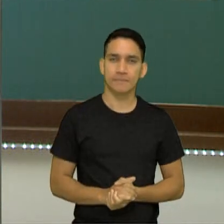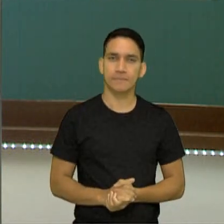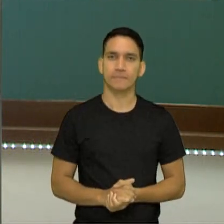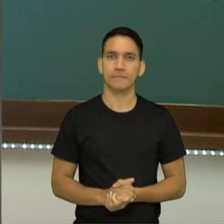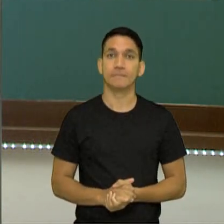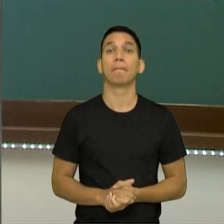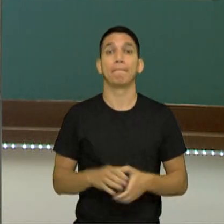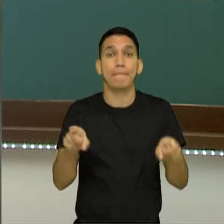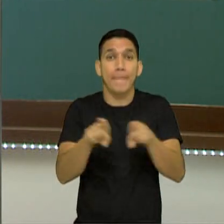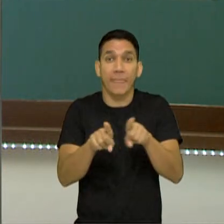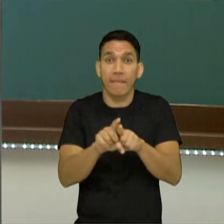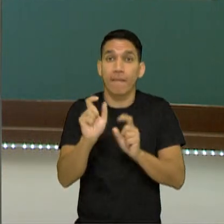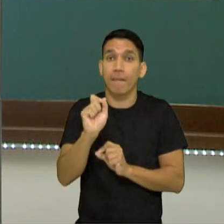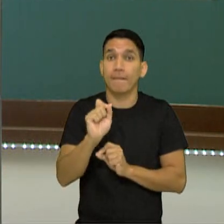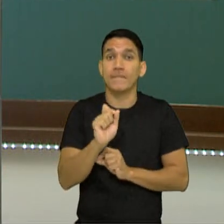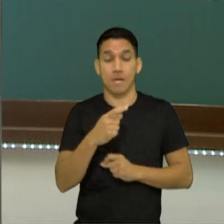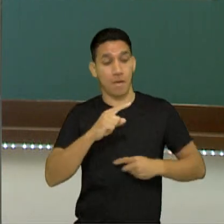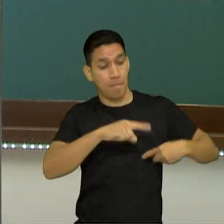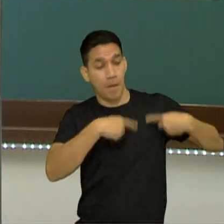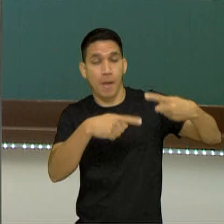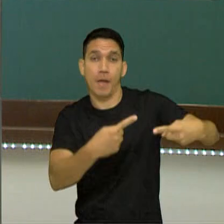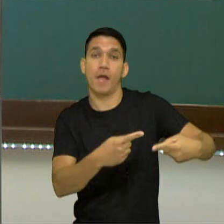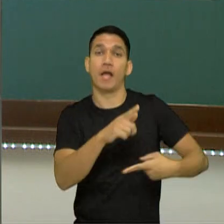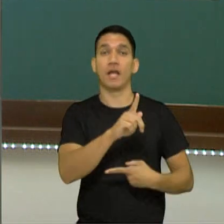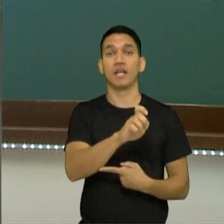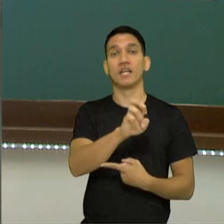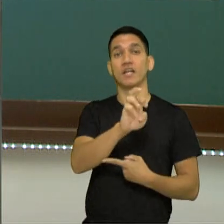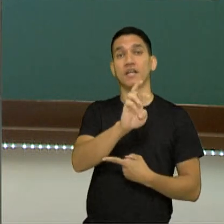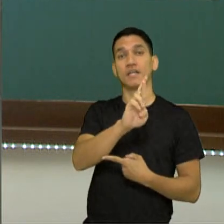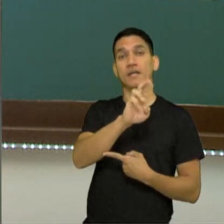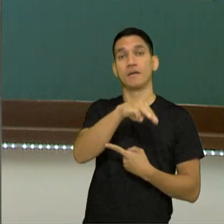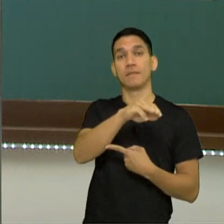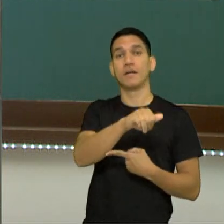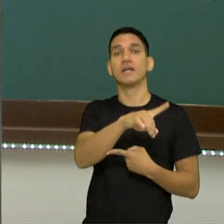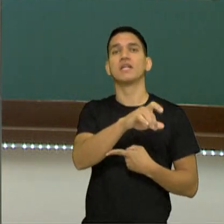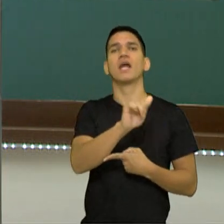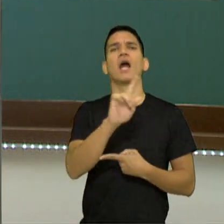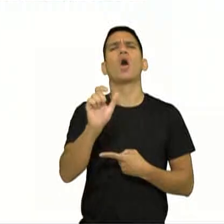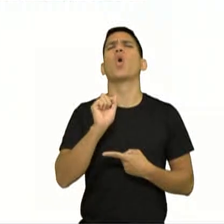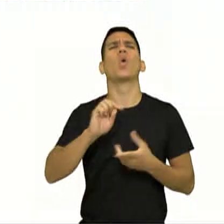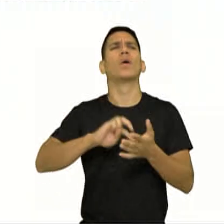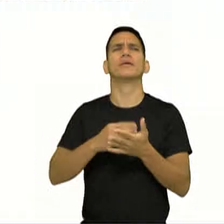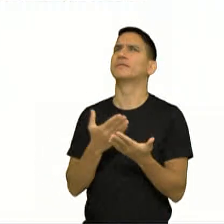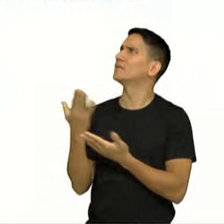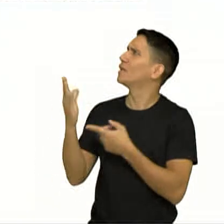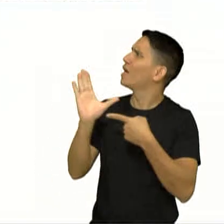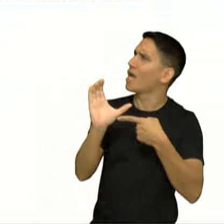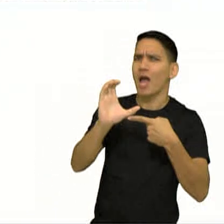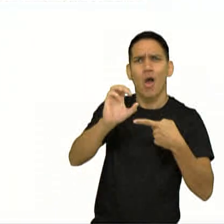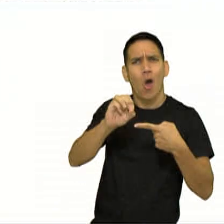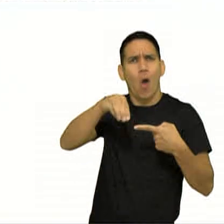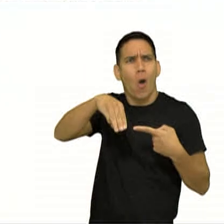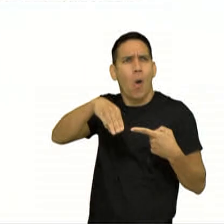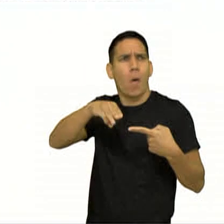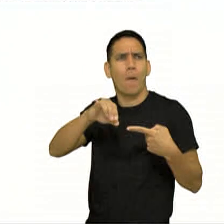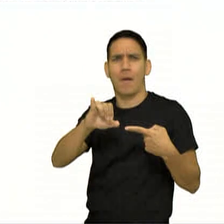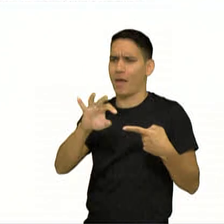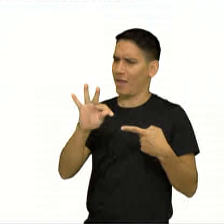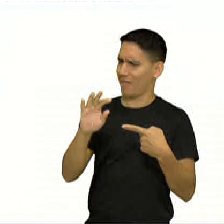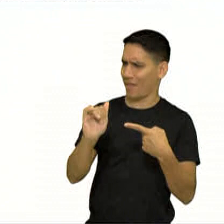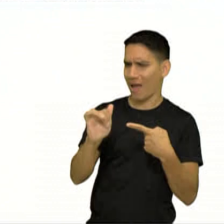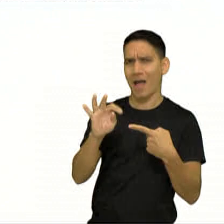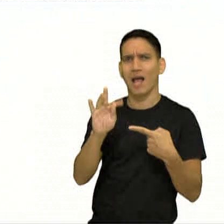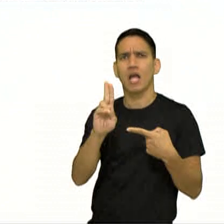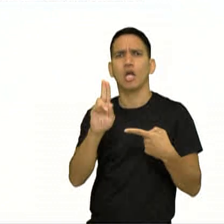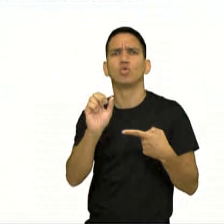E as heranças germânicas, pessoal. A gente vai ter o comitatus. O que era comitatus? Era grupo de guerreiros que